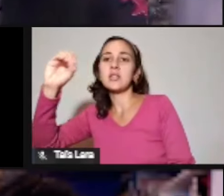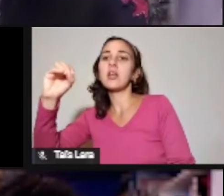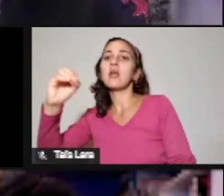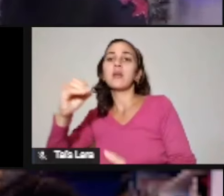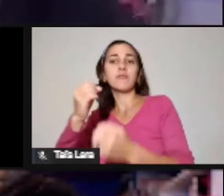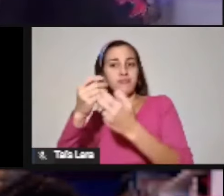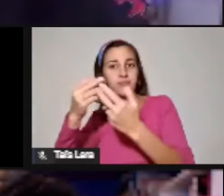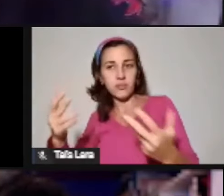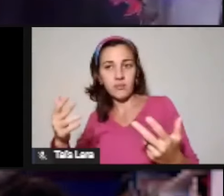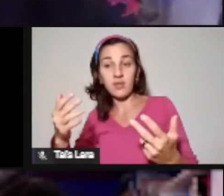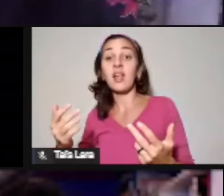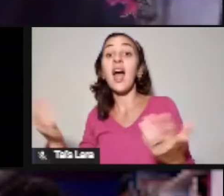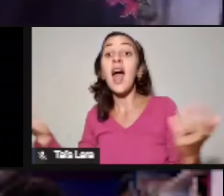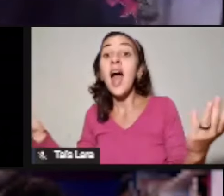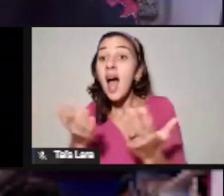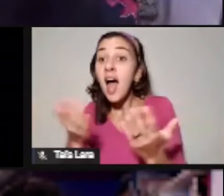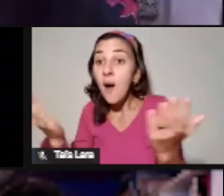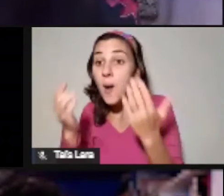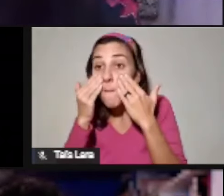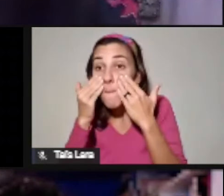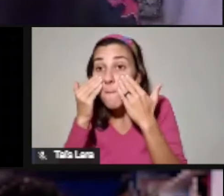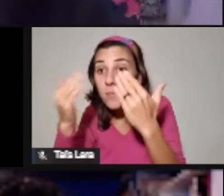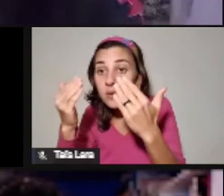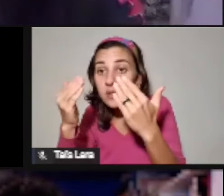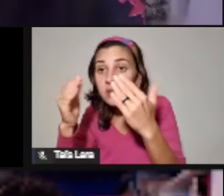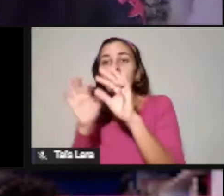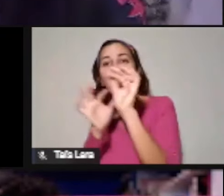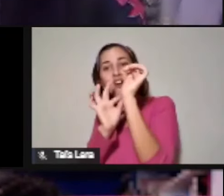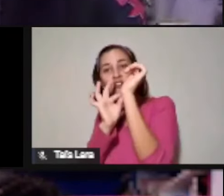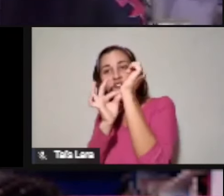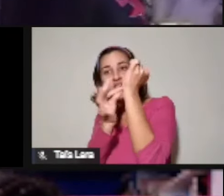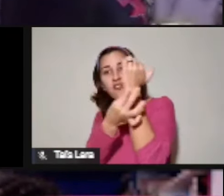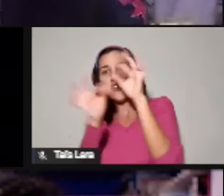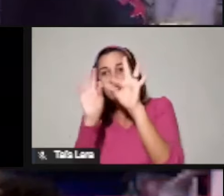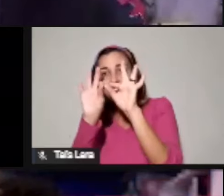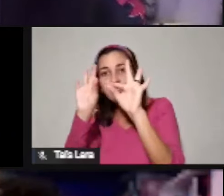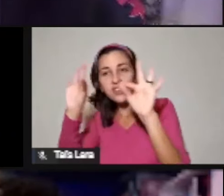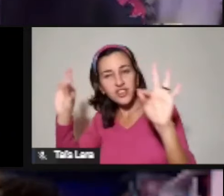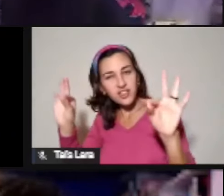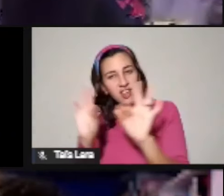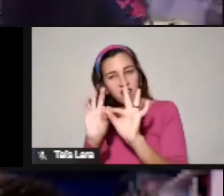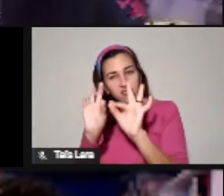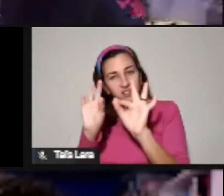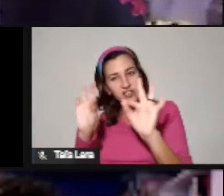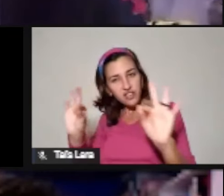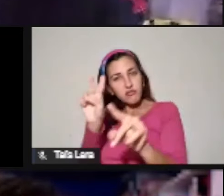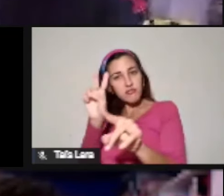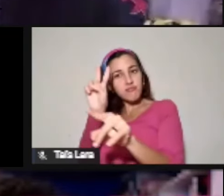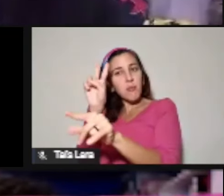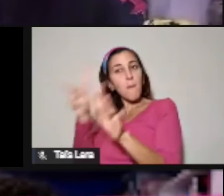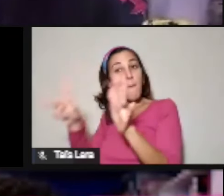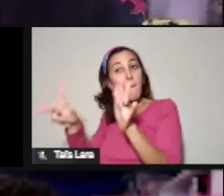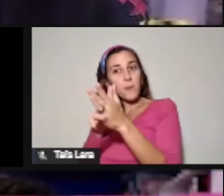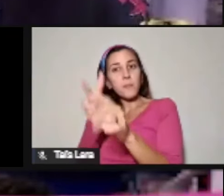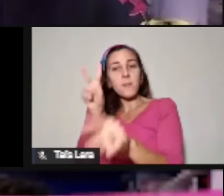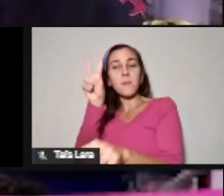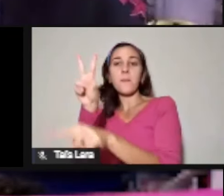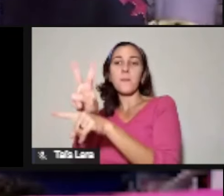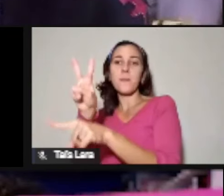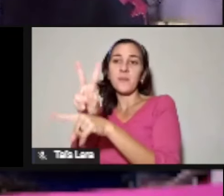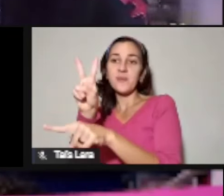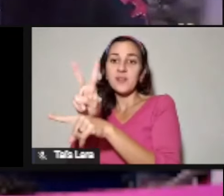estou agora mostrando uma fitinha roxa, uma fitinha da proteção aberta, ela não está no meu punho, então estou abrindo para que